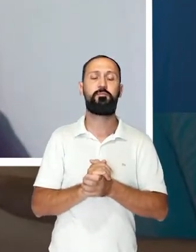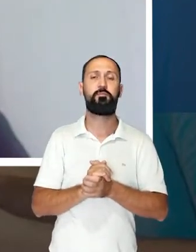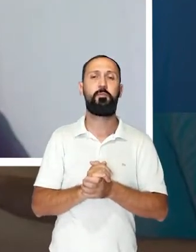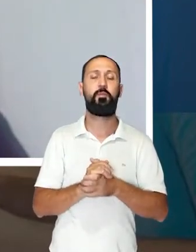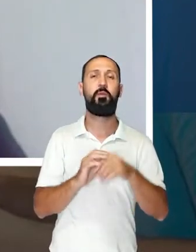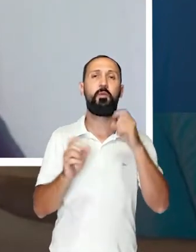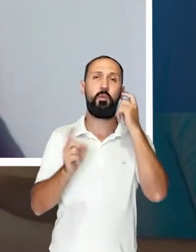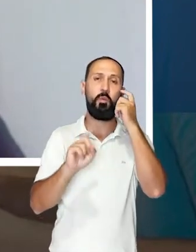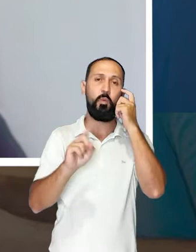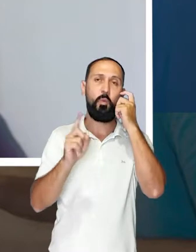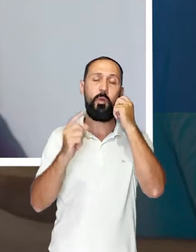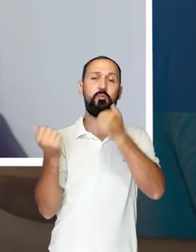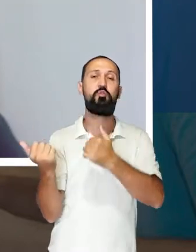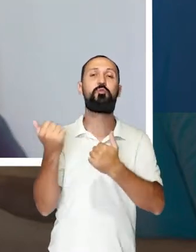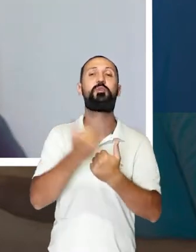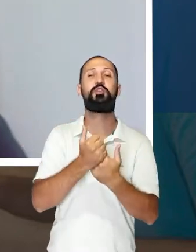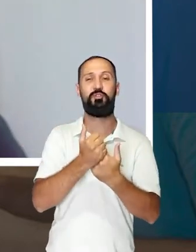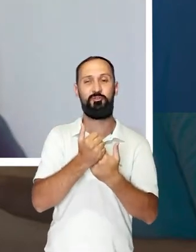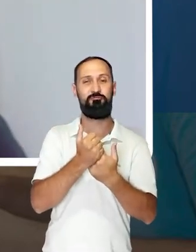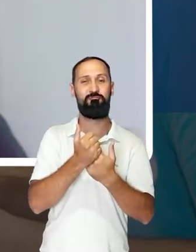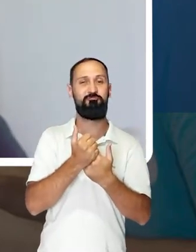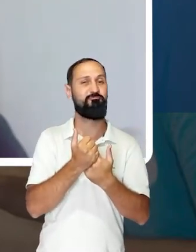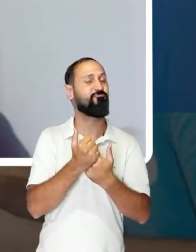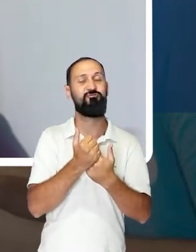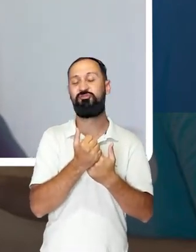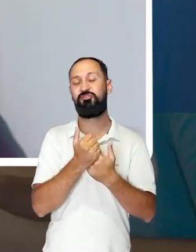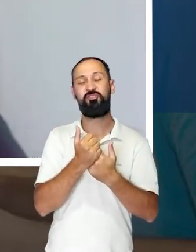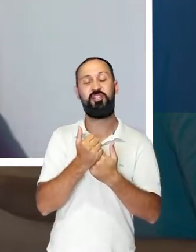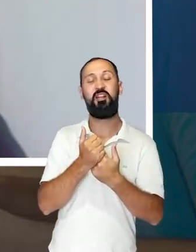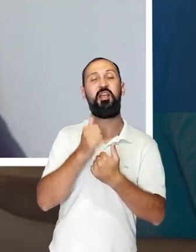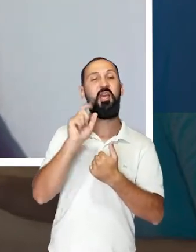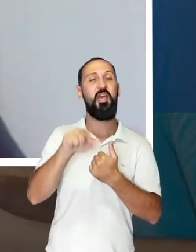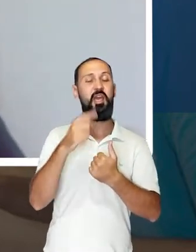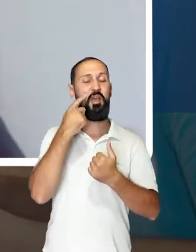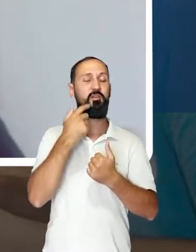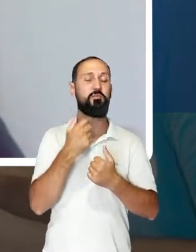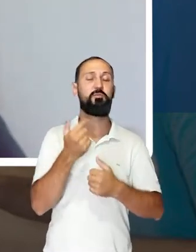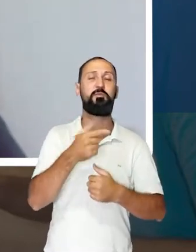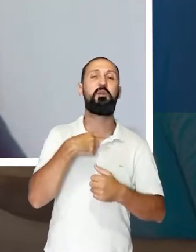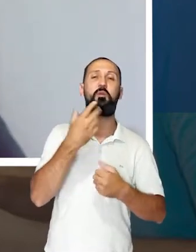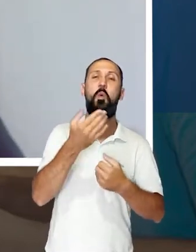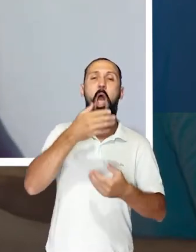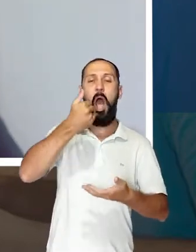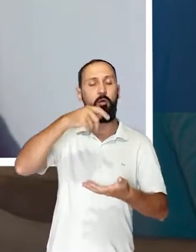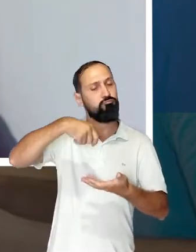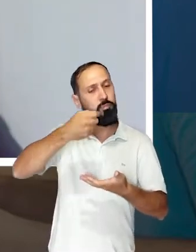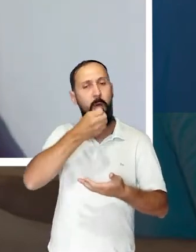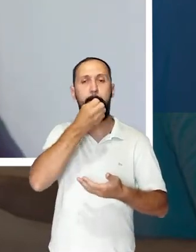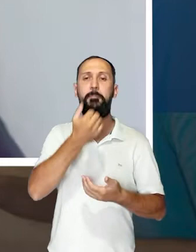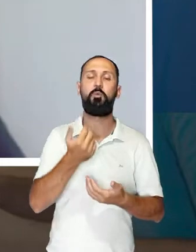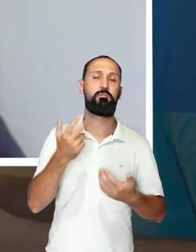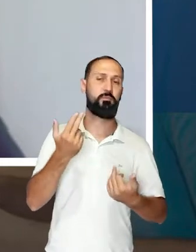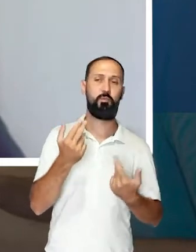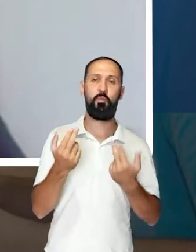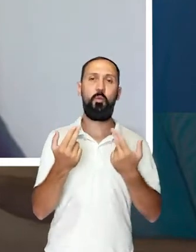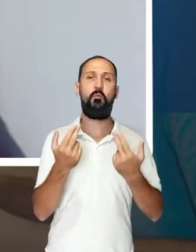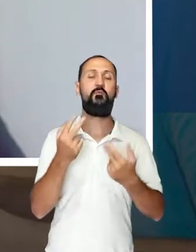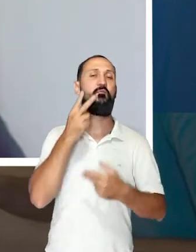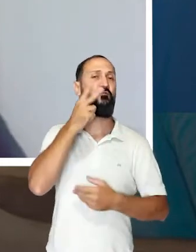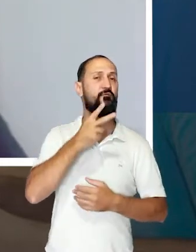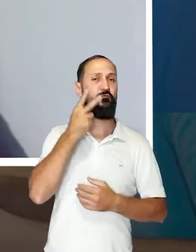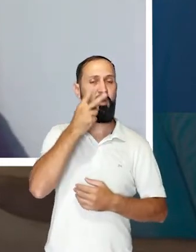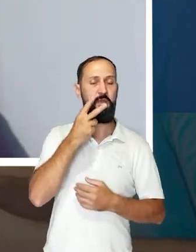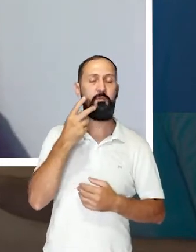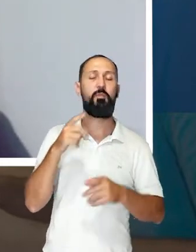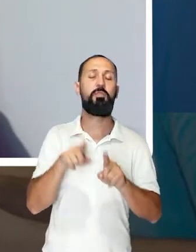Não é, digamos assim, não é um substituto, né? Ele é, na verdade, um adjuvante. Assim como uma boa alimentação também o é,